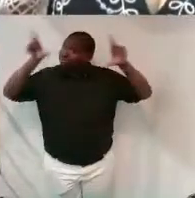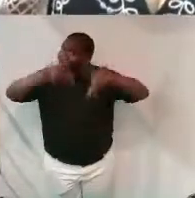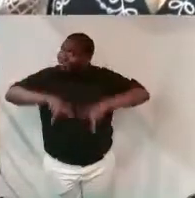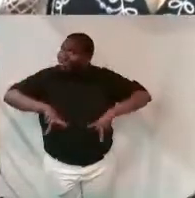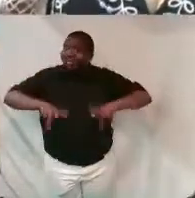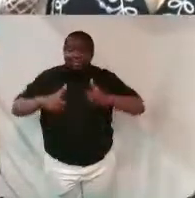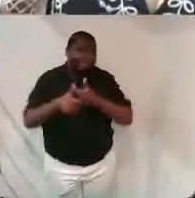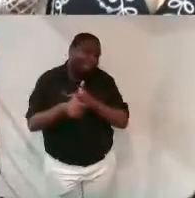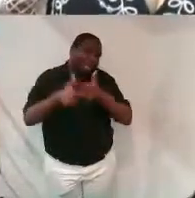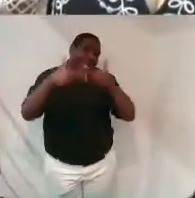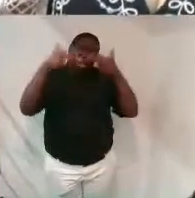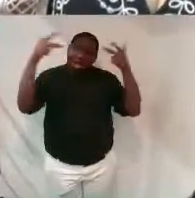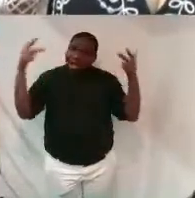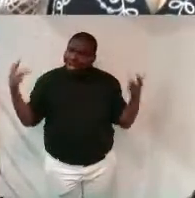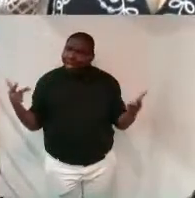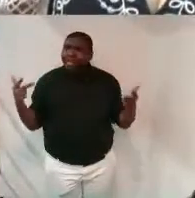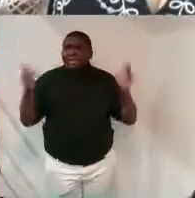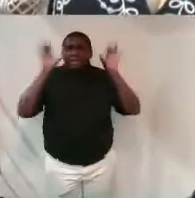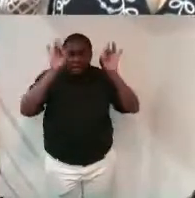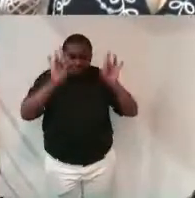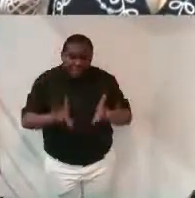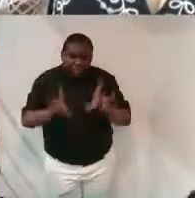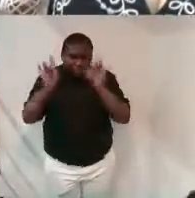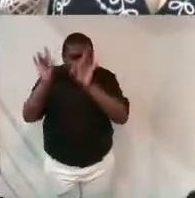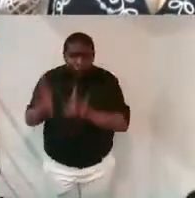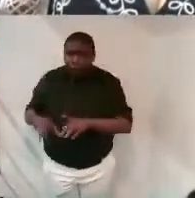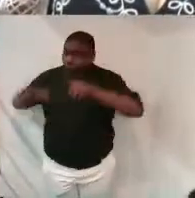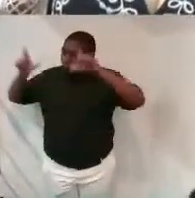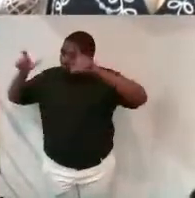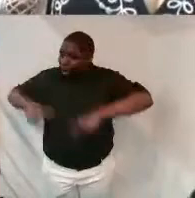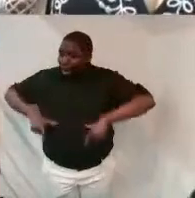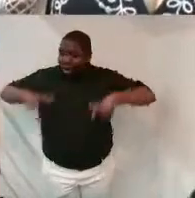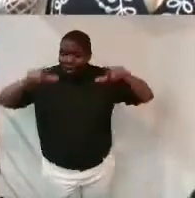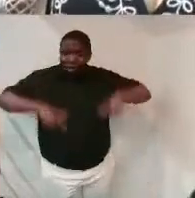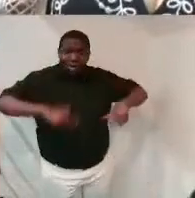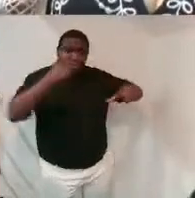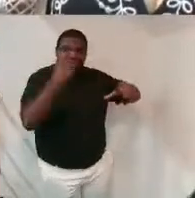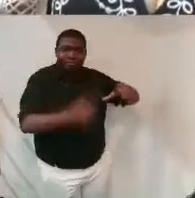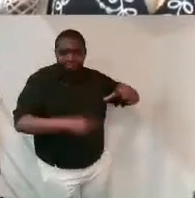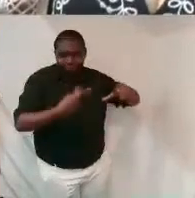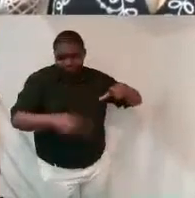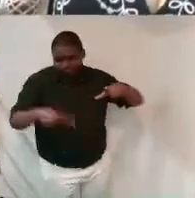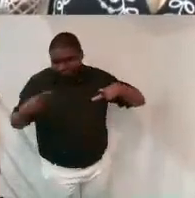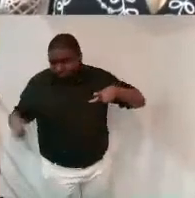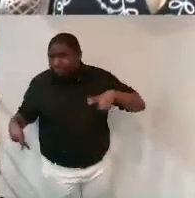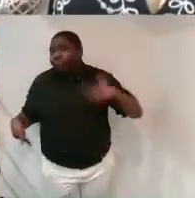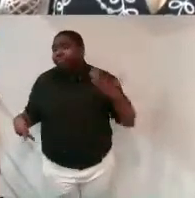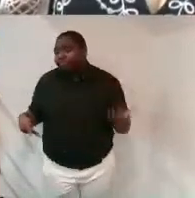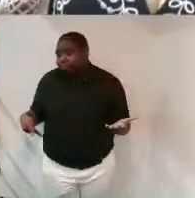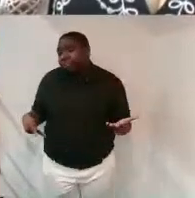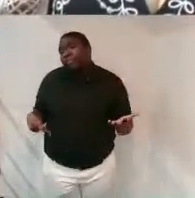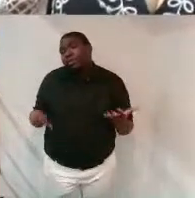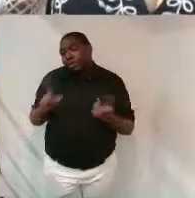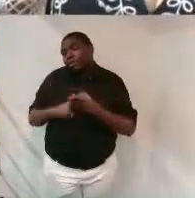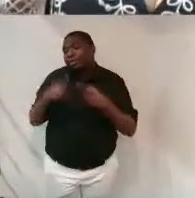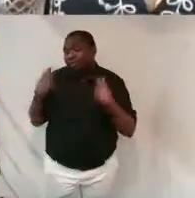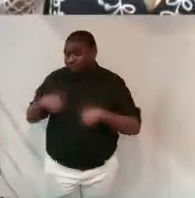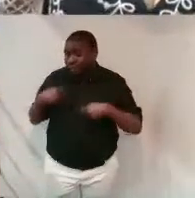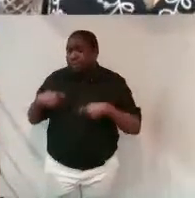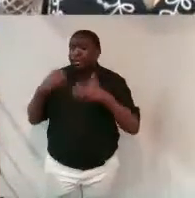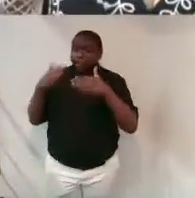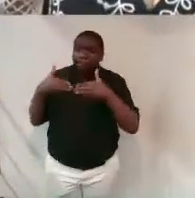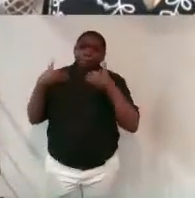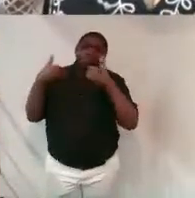com muitas peculiaridades locais e regionais, e a necessidade, como eu já disse, de